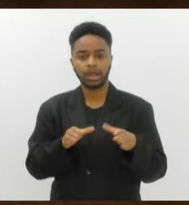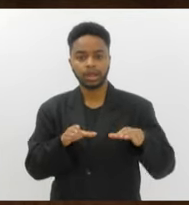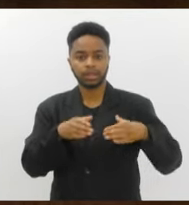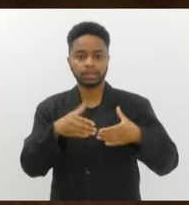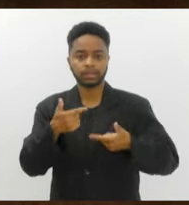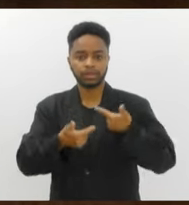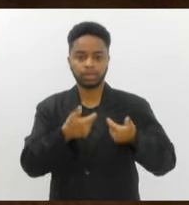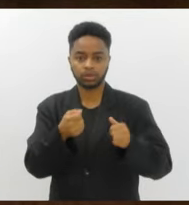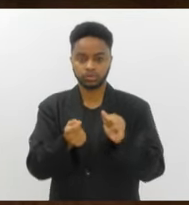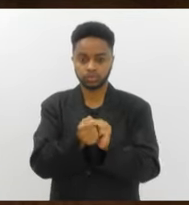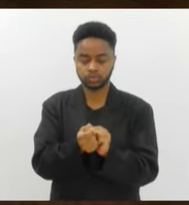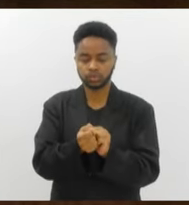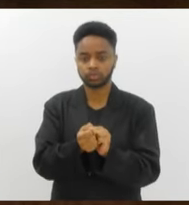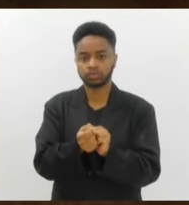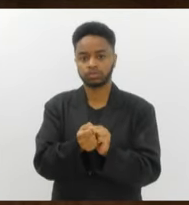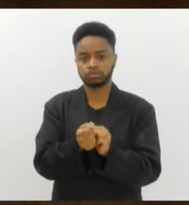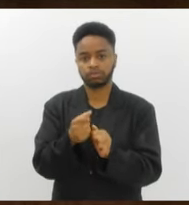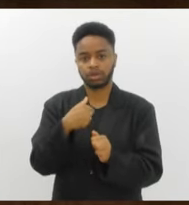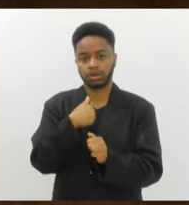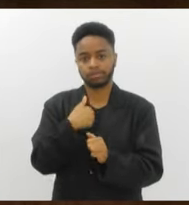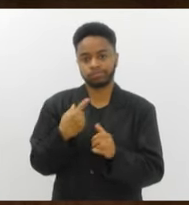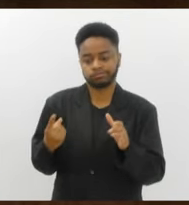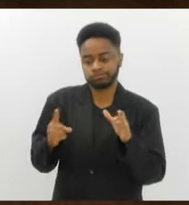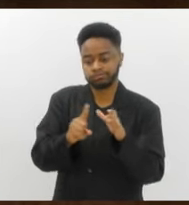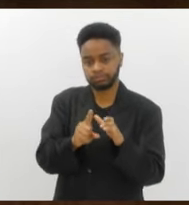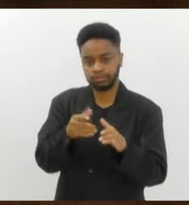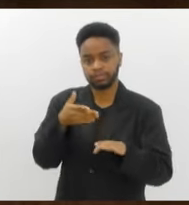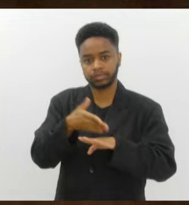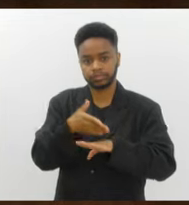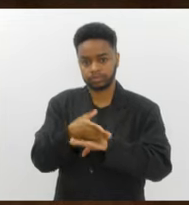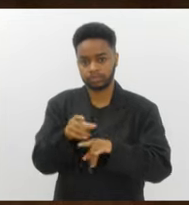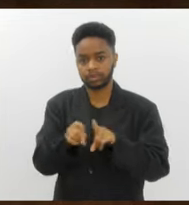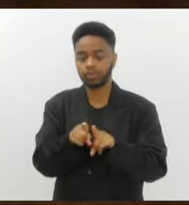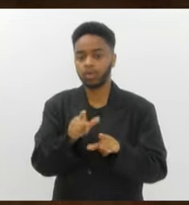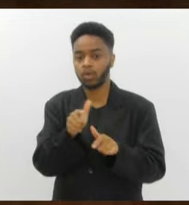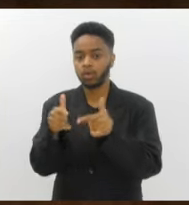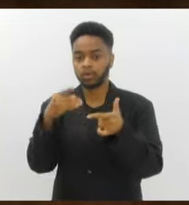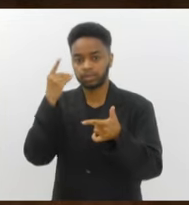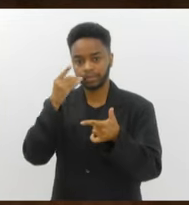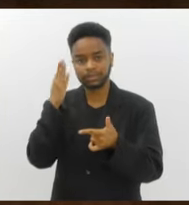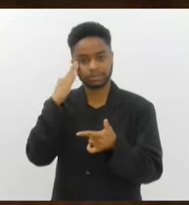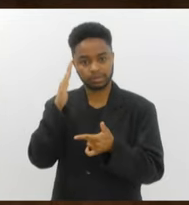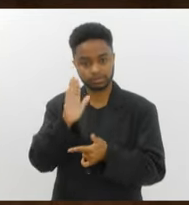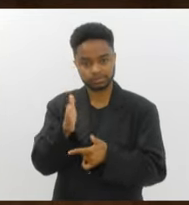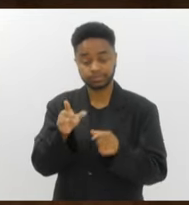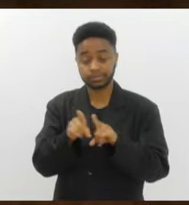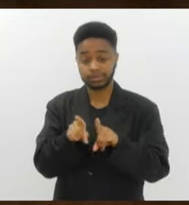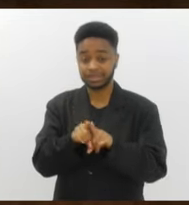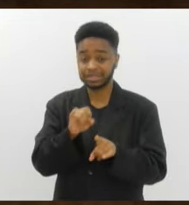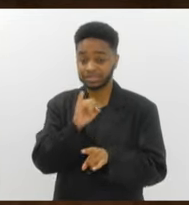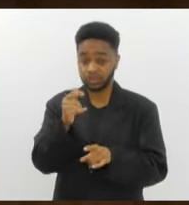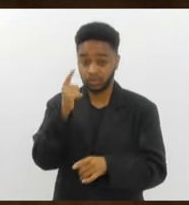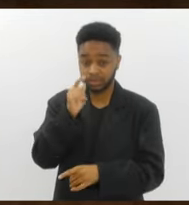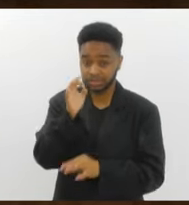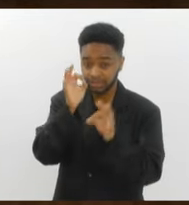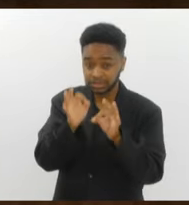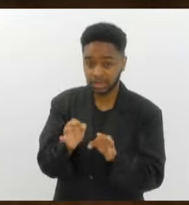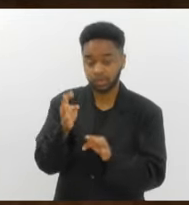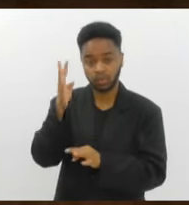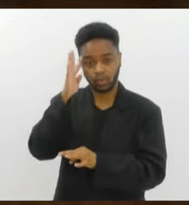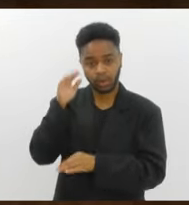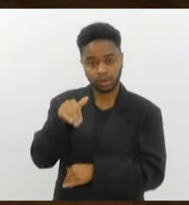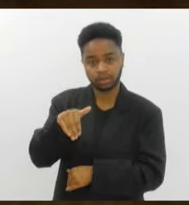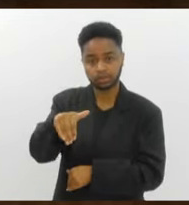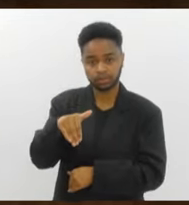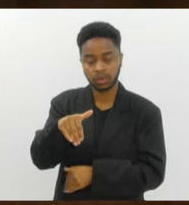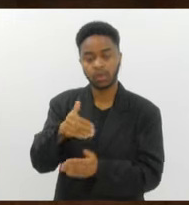CPI, que terei a honra de participar, os deputados que já estão sabendo, e se tudo der certo, na próxima quarta-feira